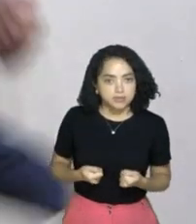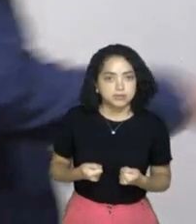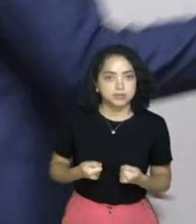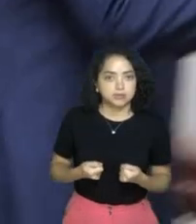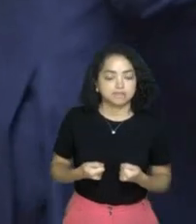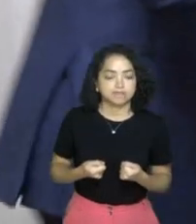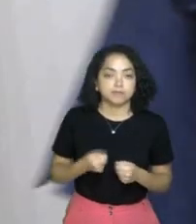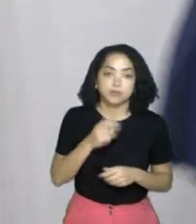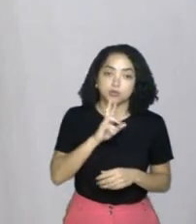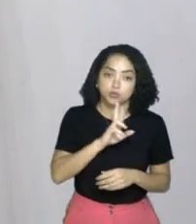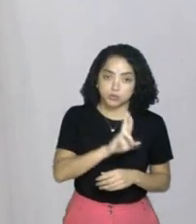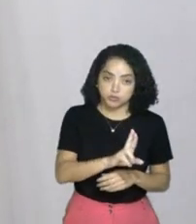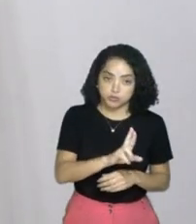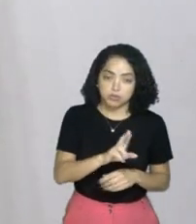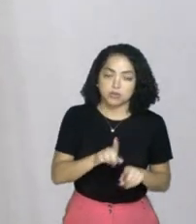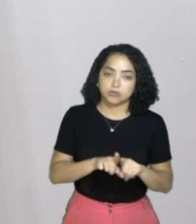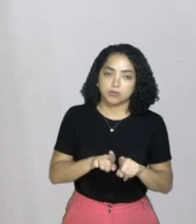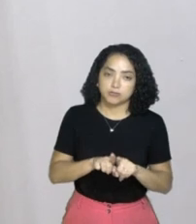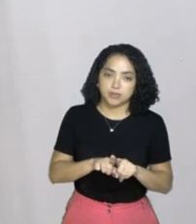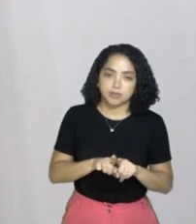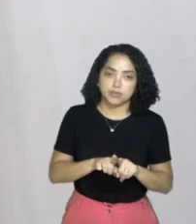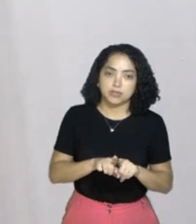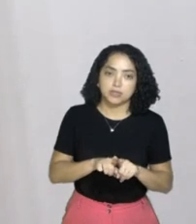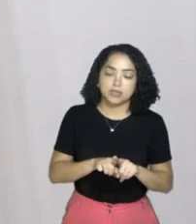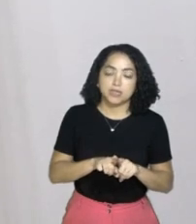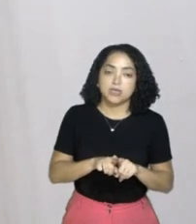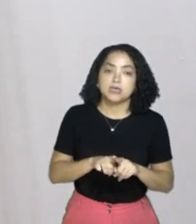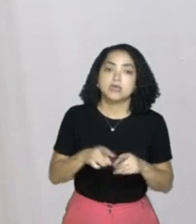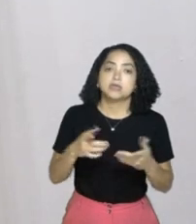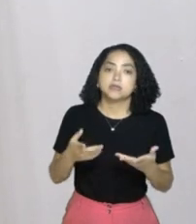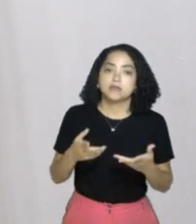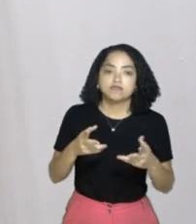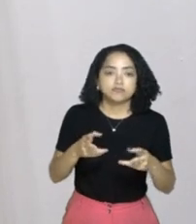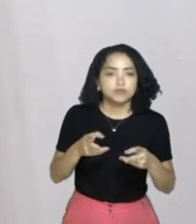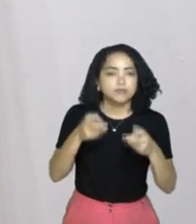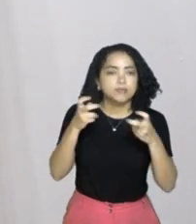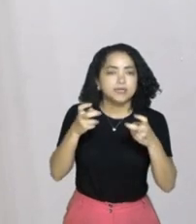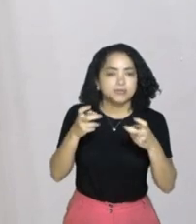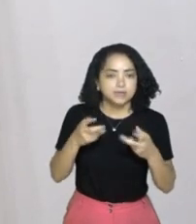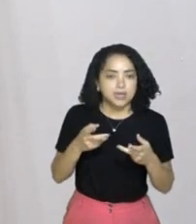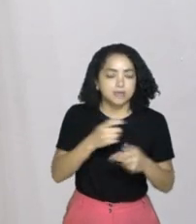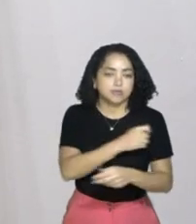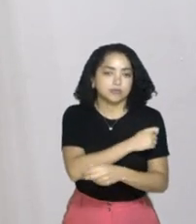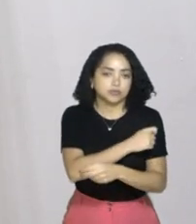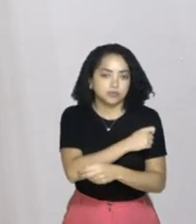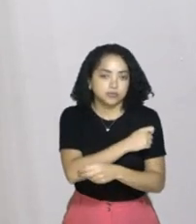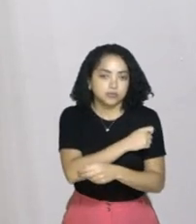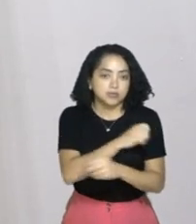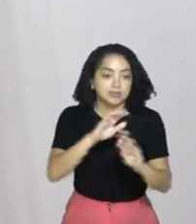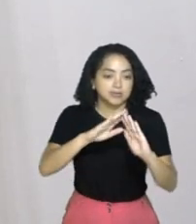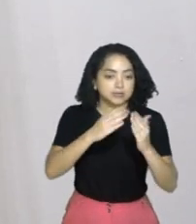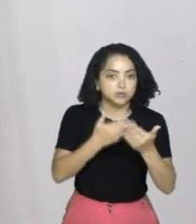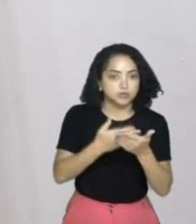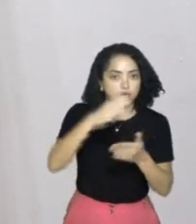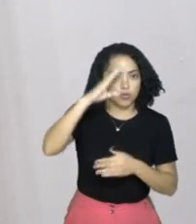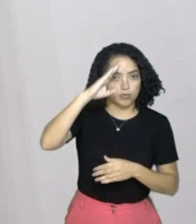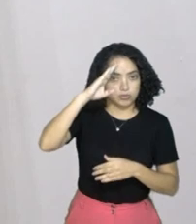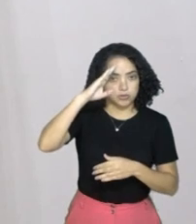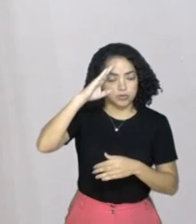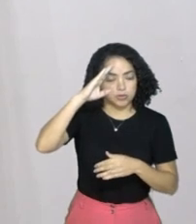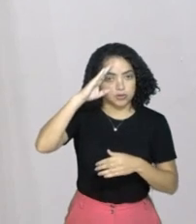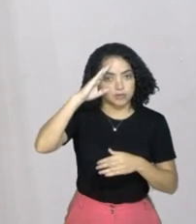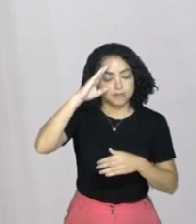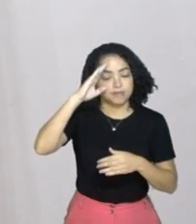resultado É notório destaque dos alunos das escolas públicas militares nas avaliações